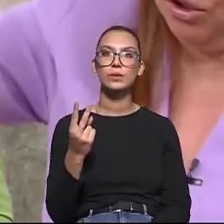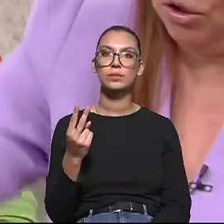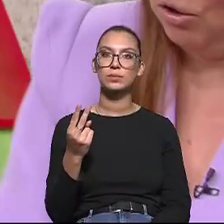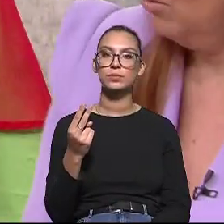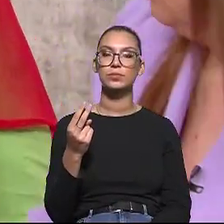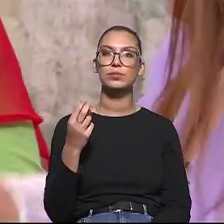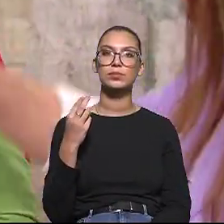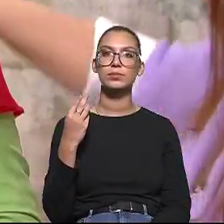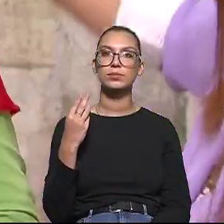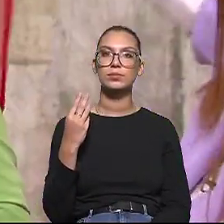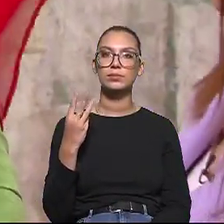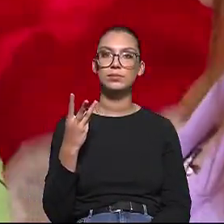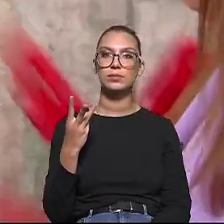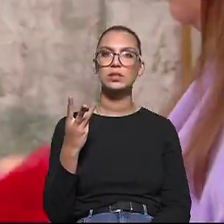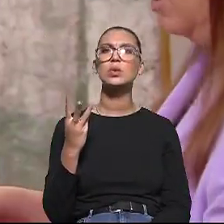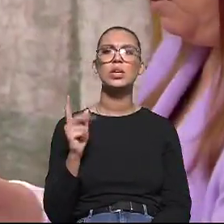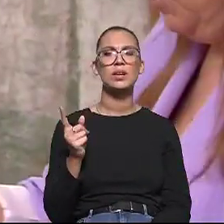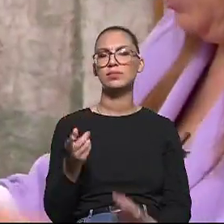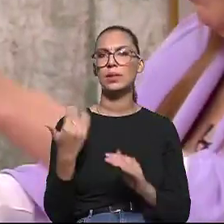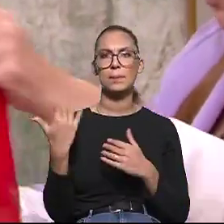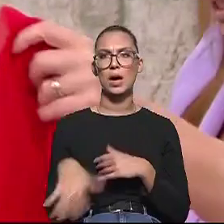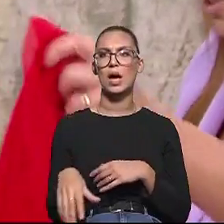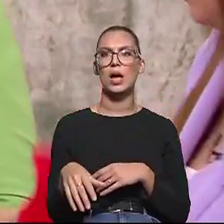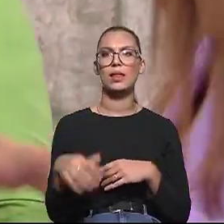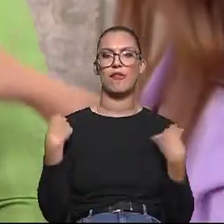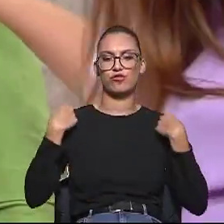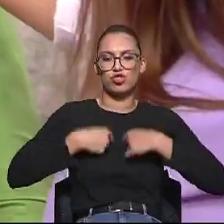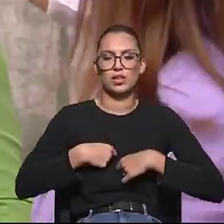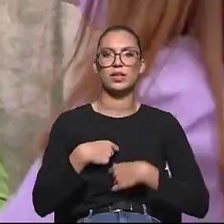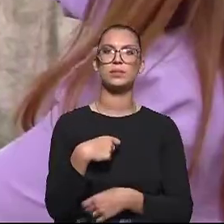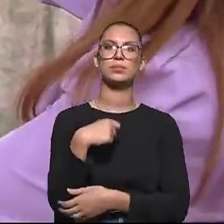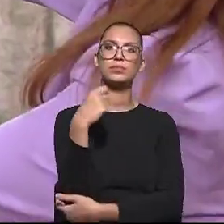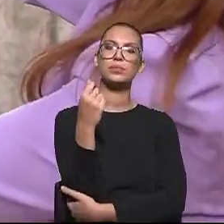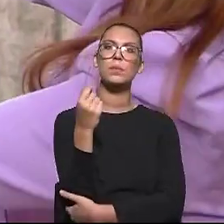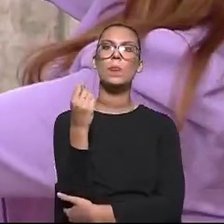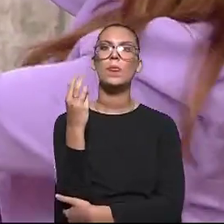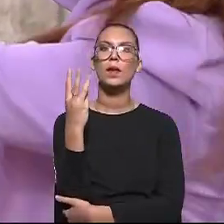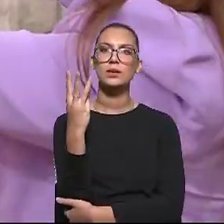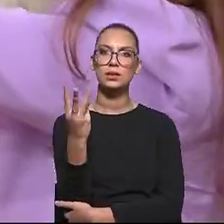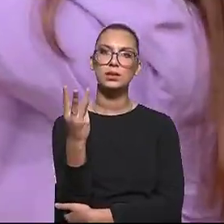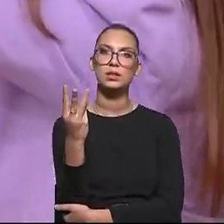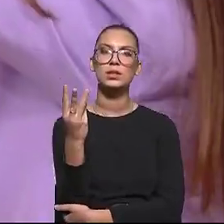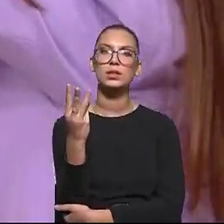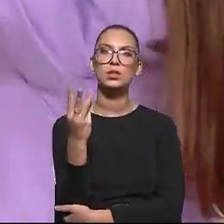1, 2. O que é isto? Isto não conta, porque era para vestir. Agora é que é 3.